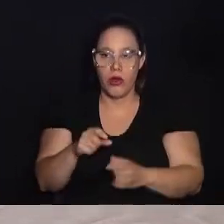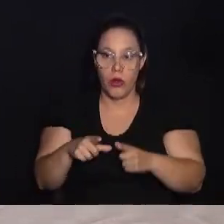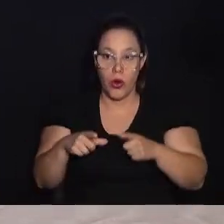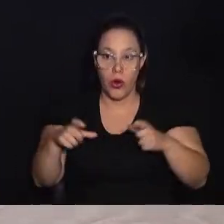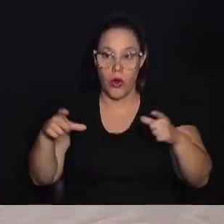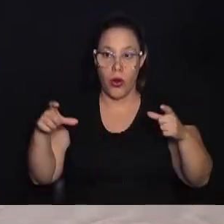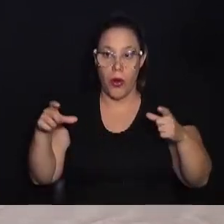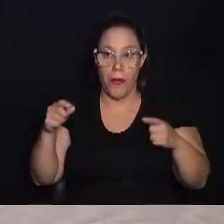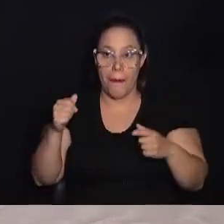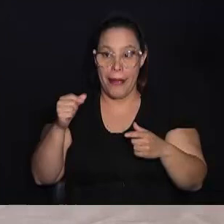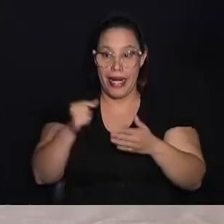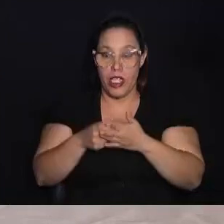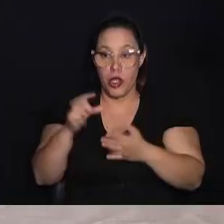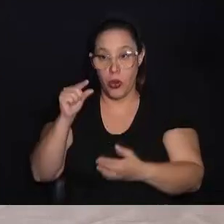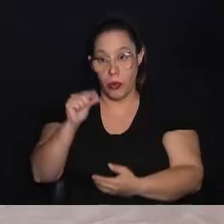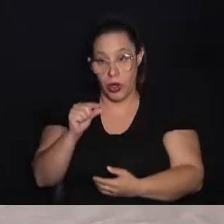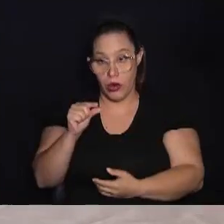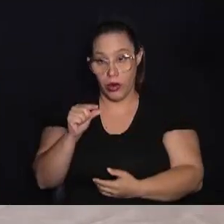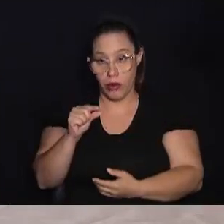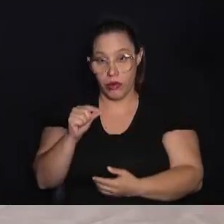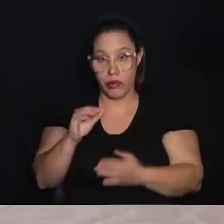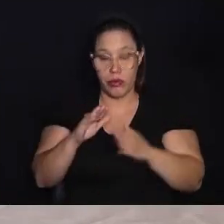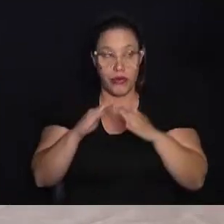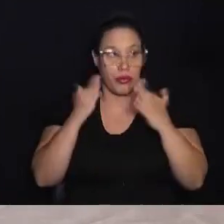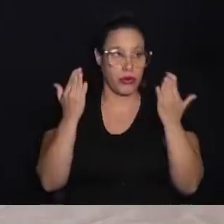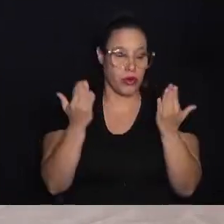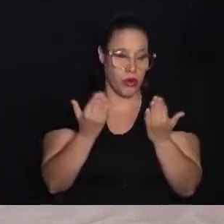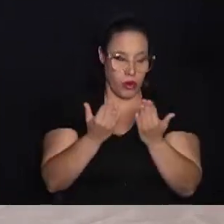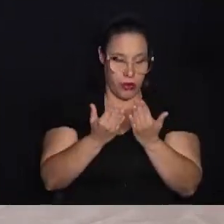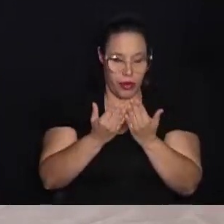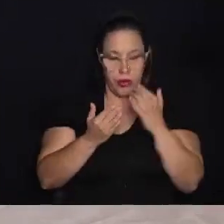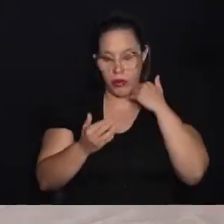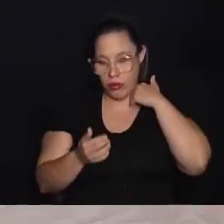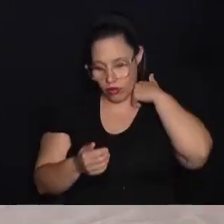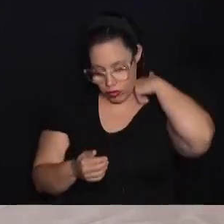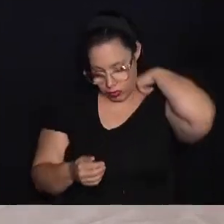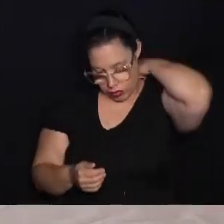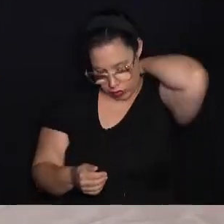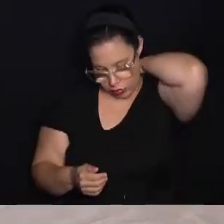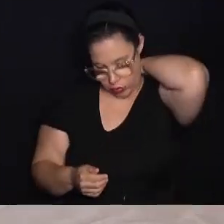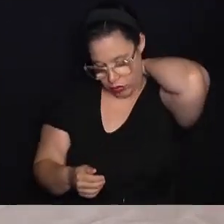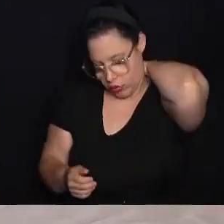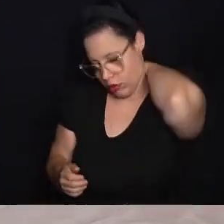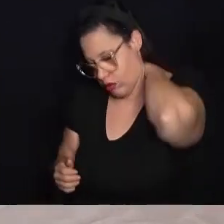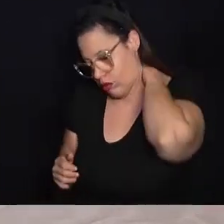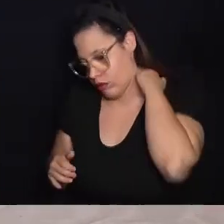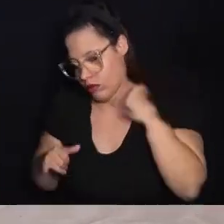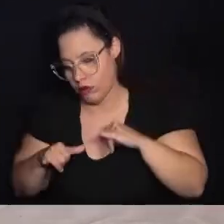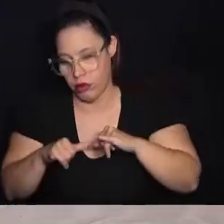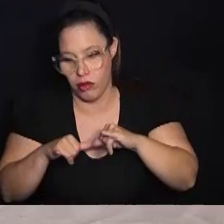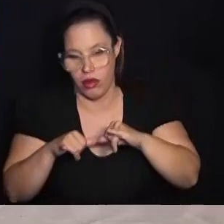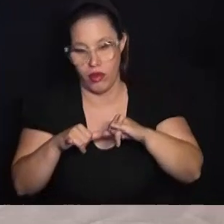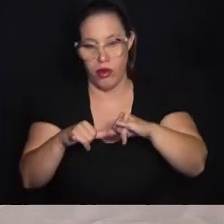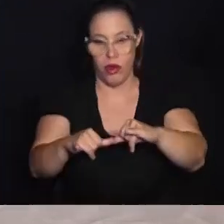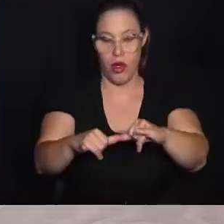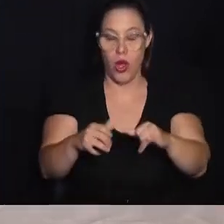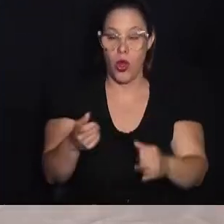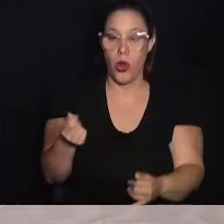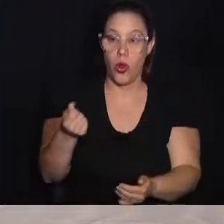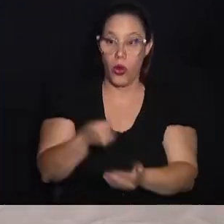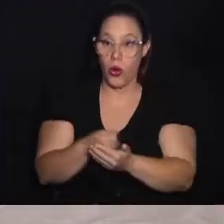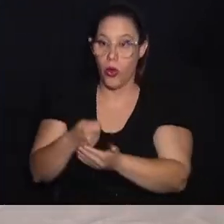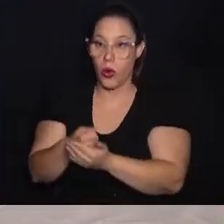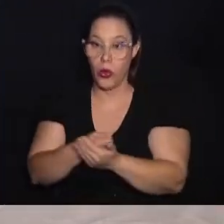baixos. Então, o que está por trás da estratégia das marcas próprias é isso. São supermercados comprando de pequenos e